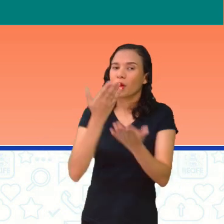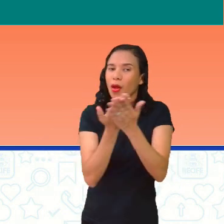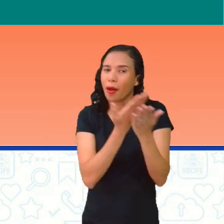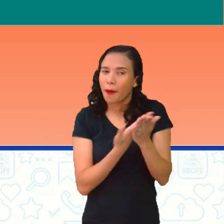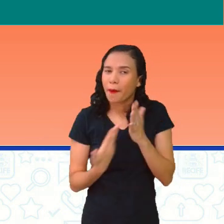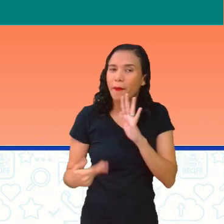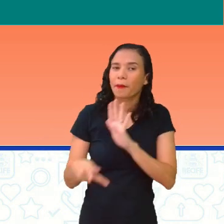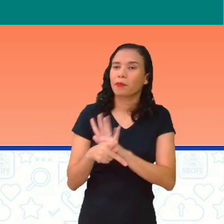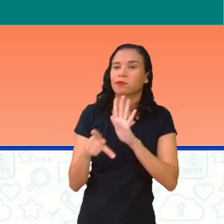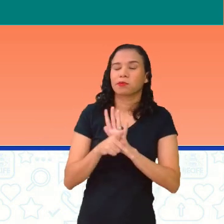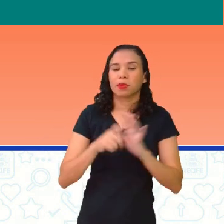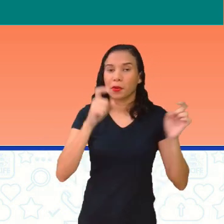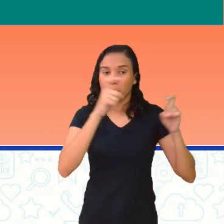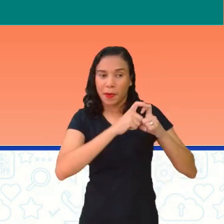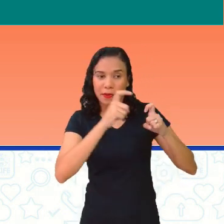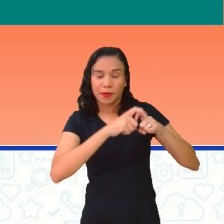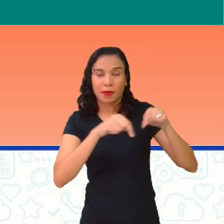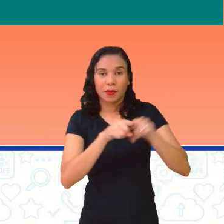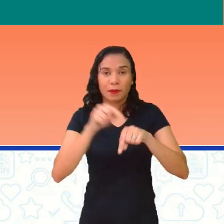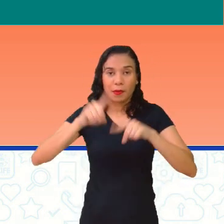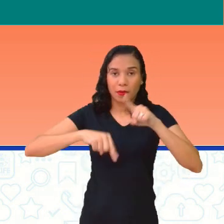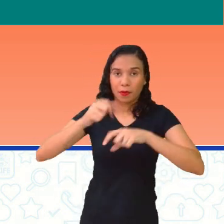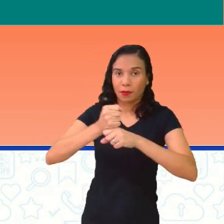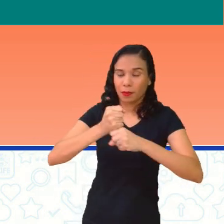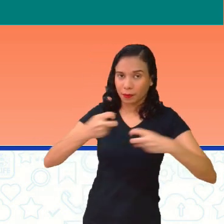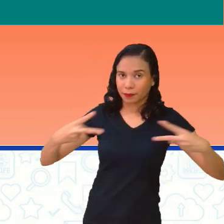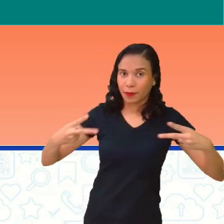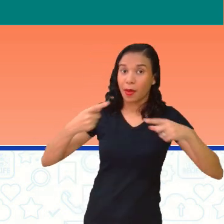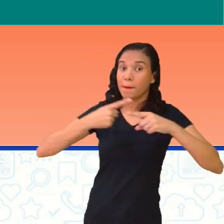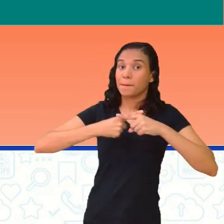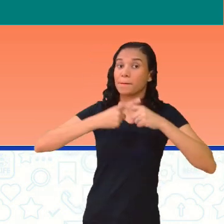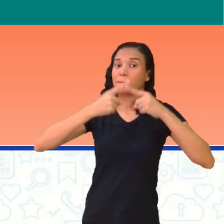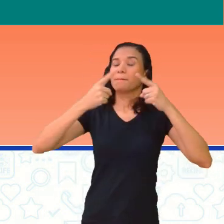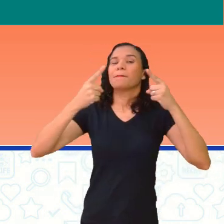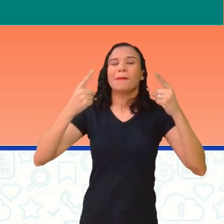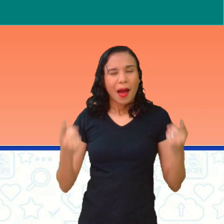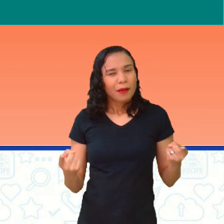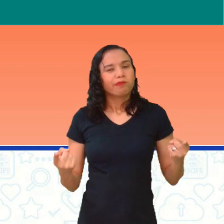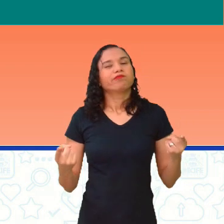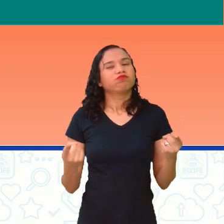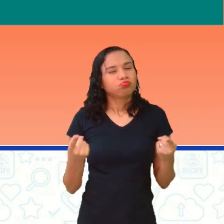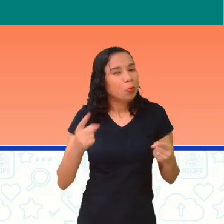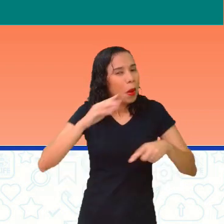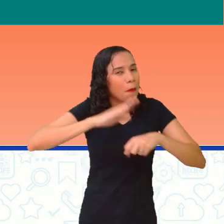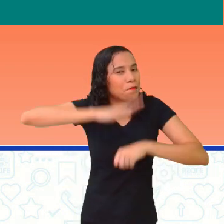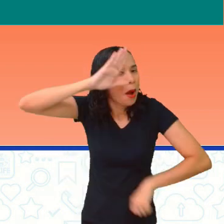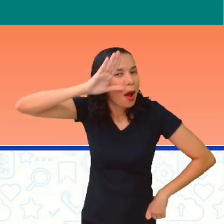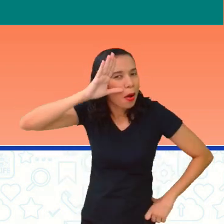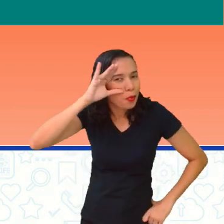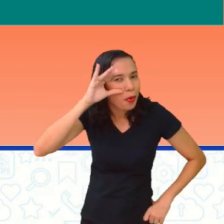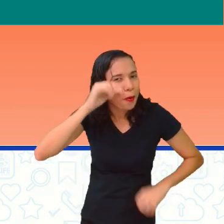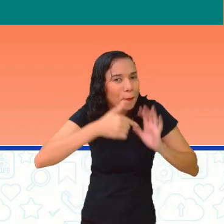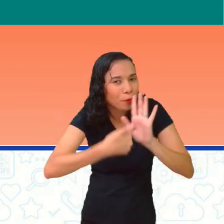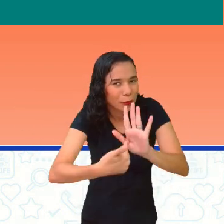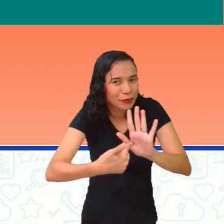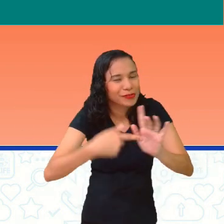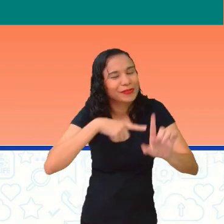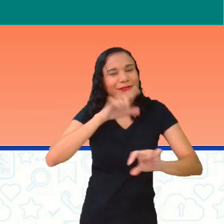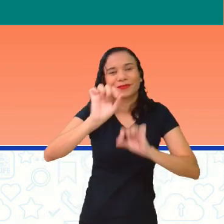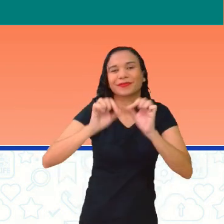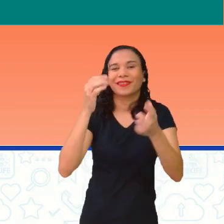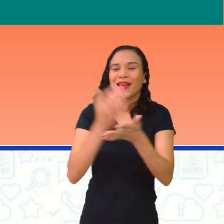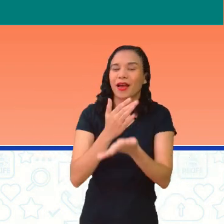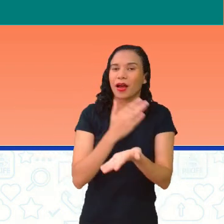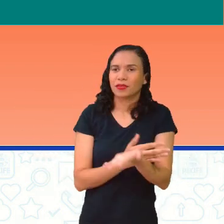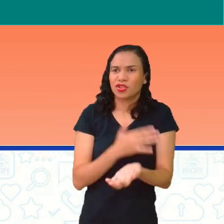né, através da medicina e desses equipamentos. Mas eu tenho mais curiosidades para falar, porque antes